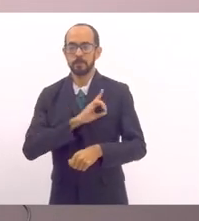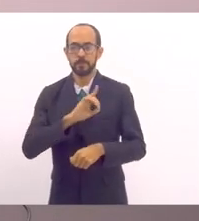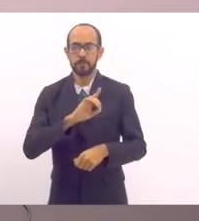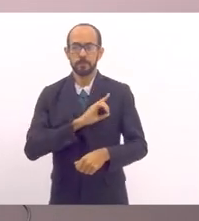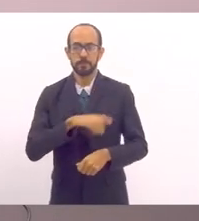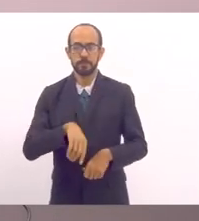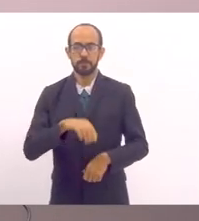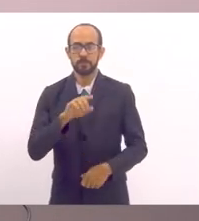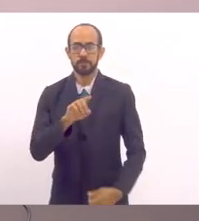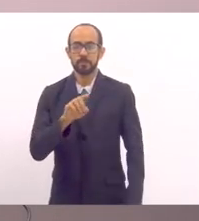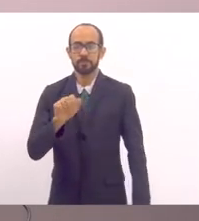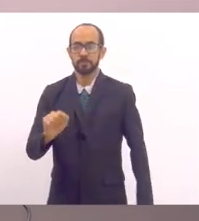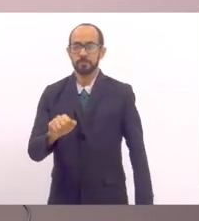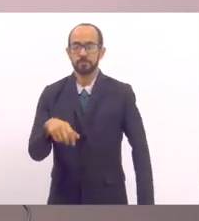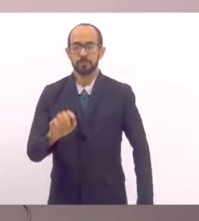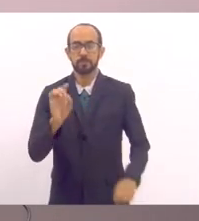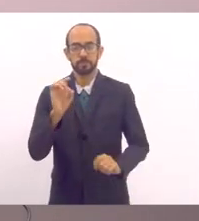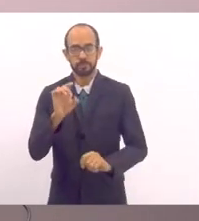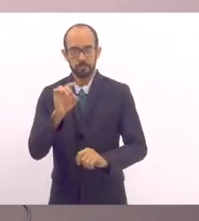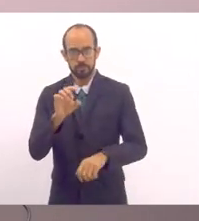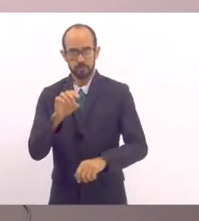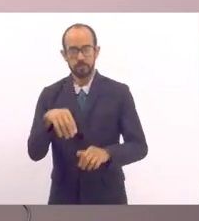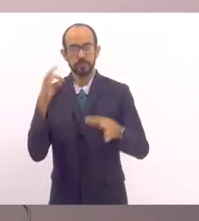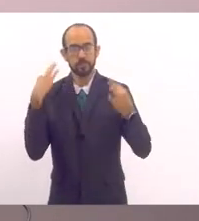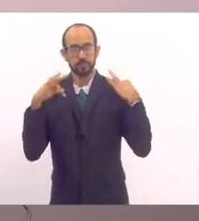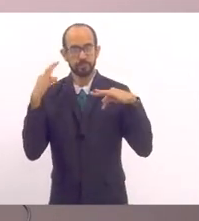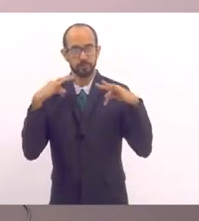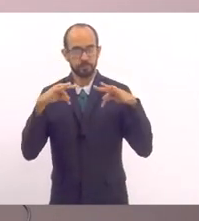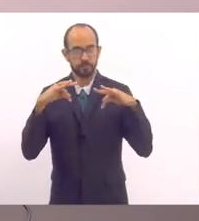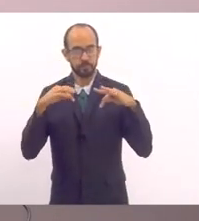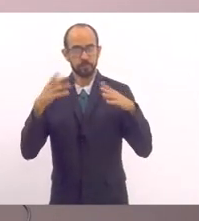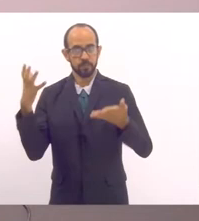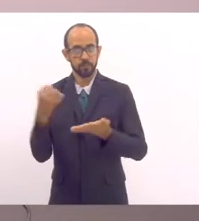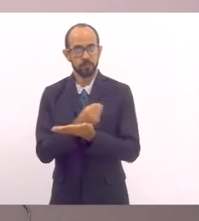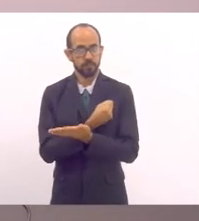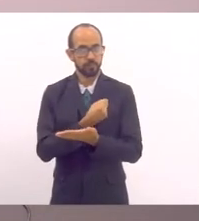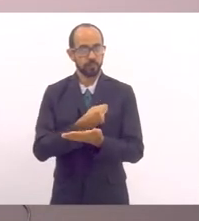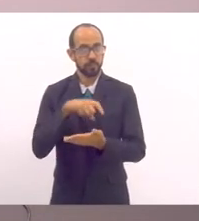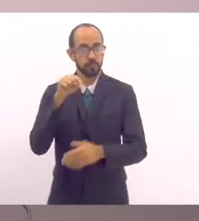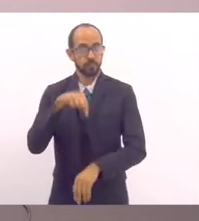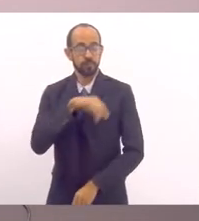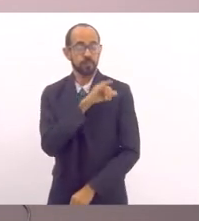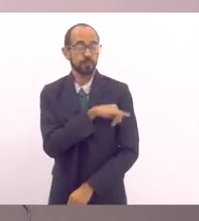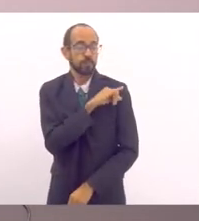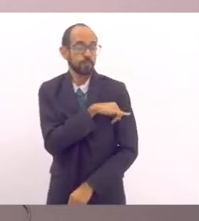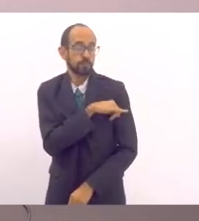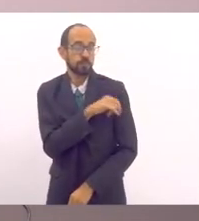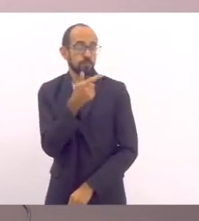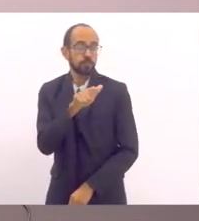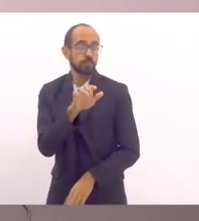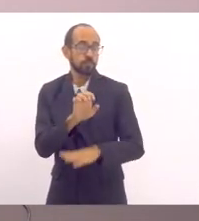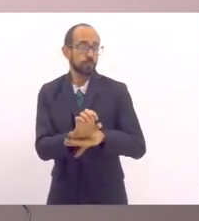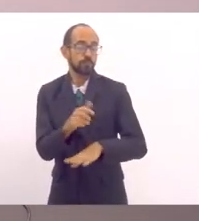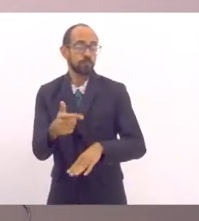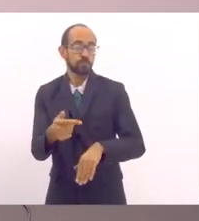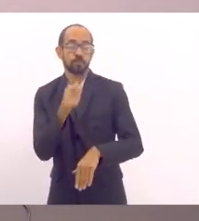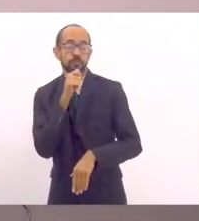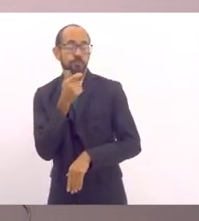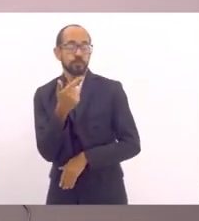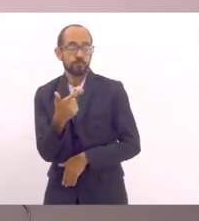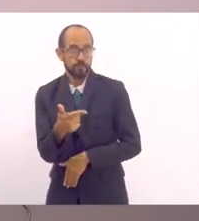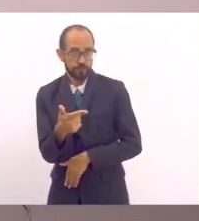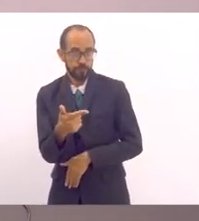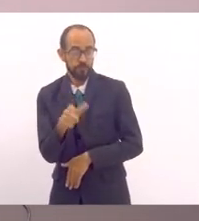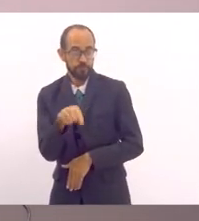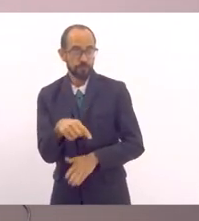DEAT, especializada em turismo, ou seja, são conquistas que nem todos os estados têm. Por exemplo, o Rio de Janeiro é um exemplo para o resto da federação nesse sentido.